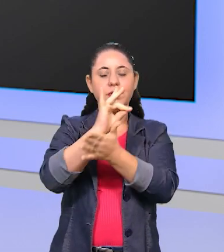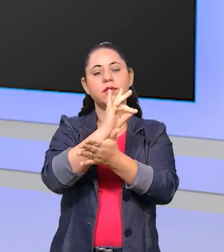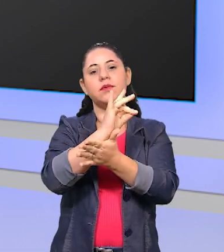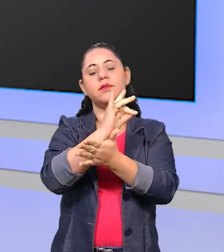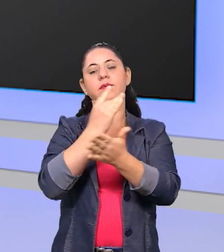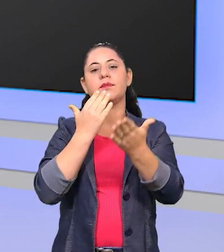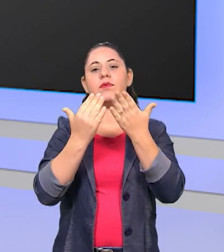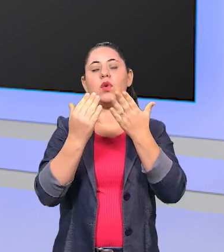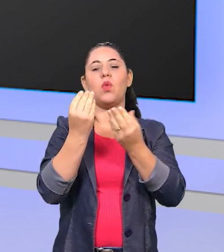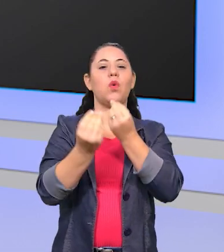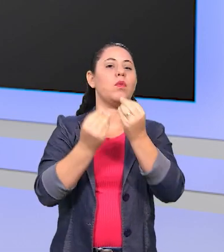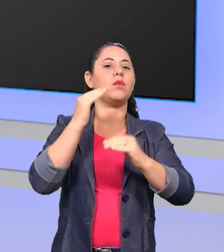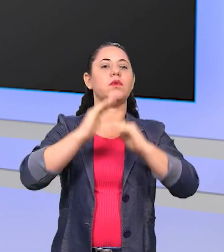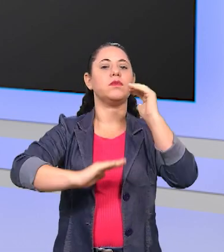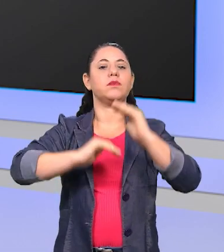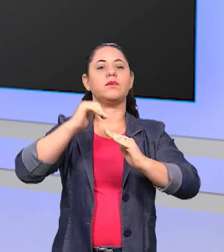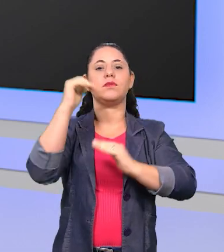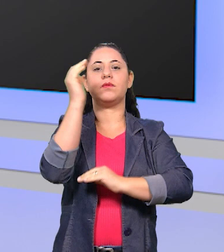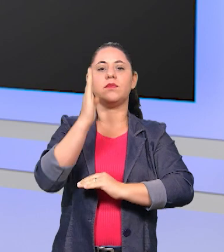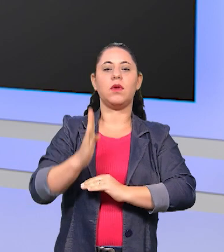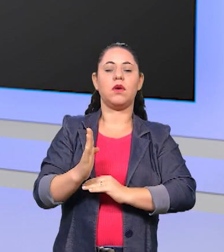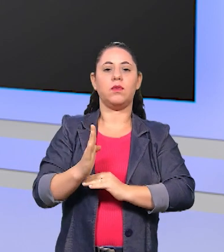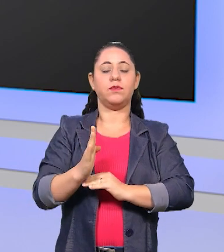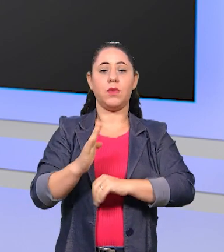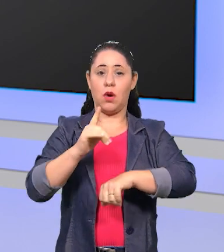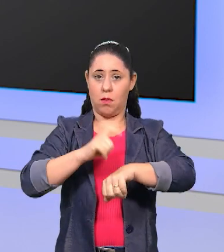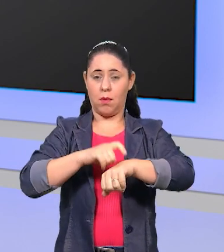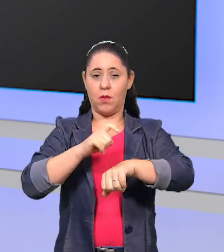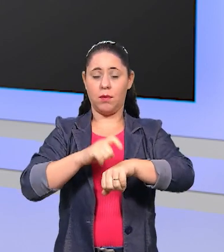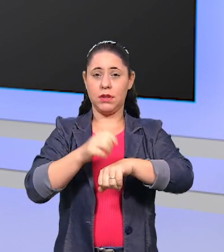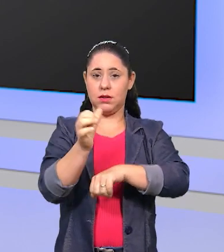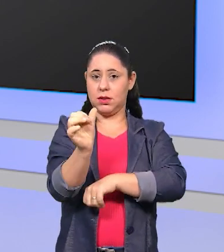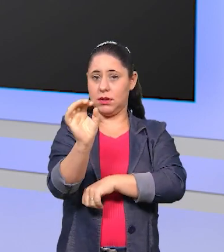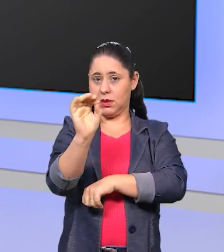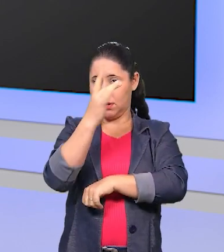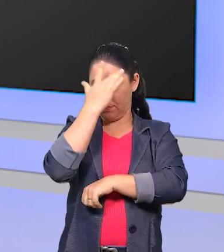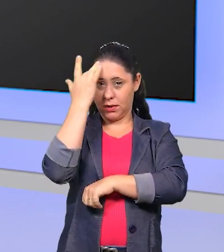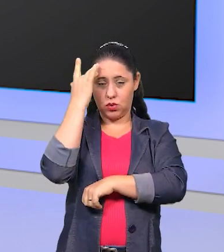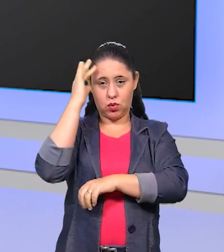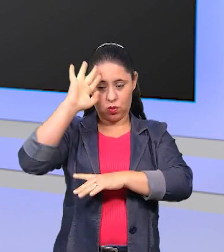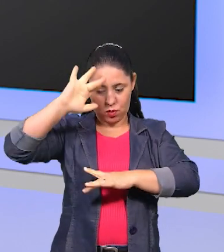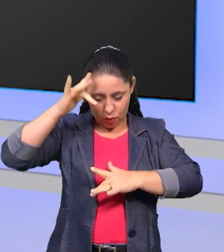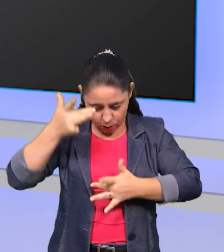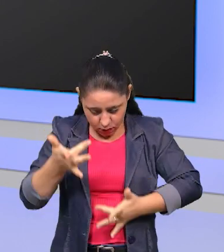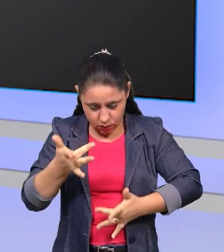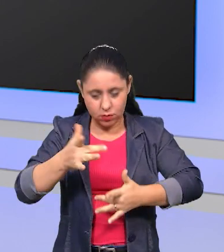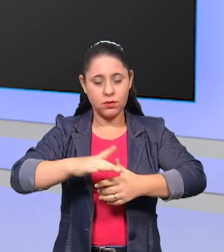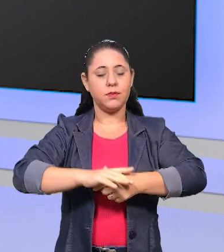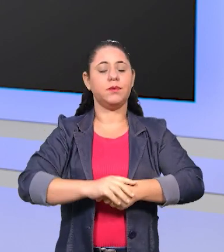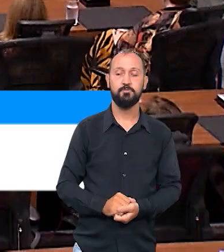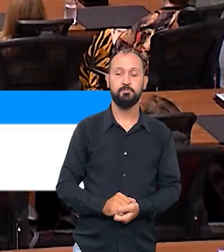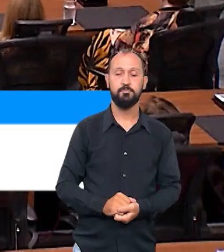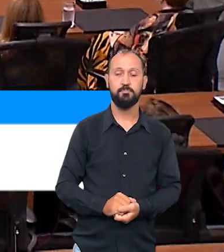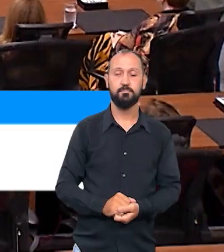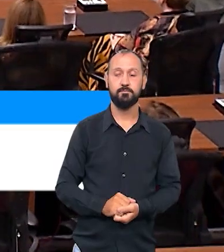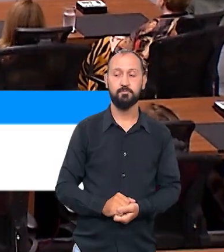da psicologia como profissão no Brasil. Na ocasião, 60 pessoas foram